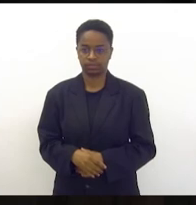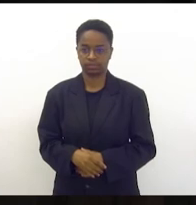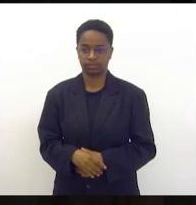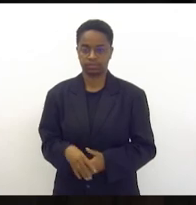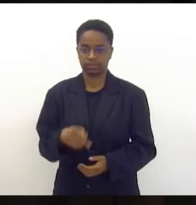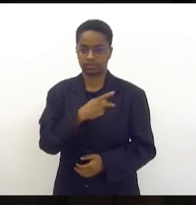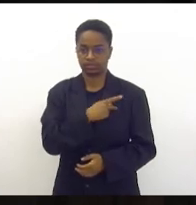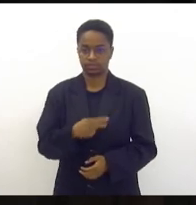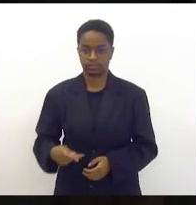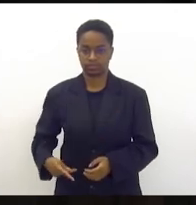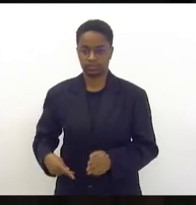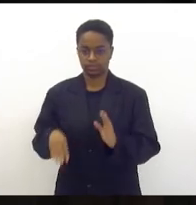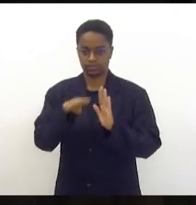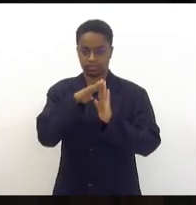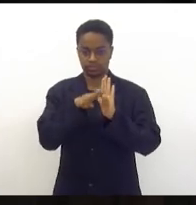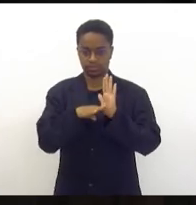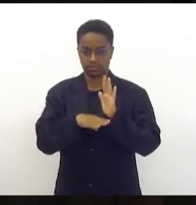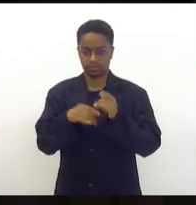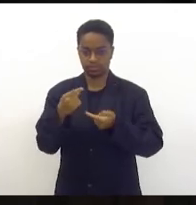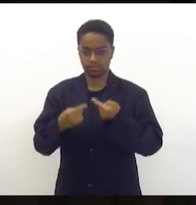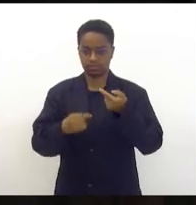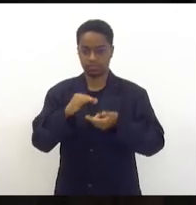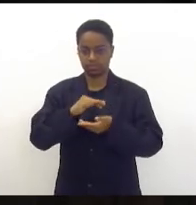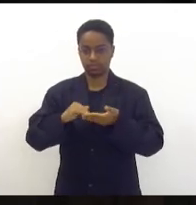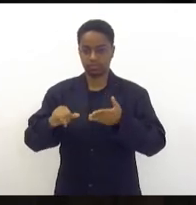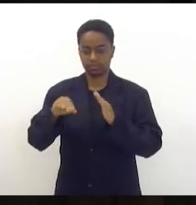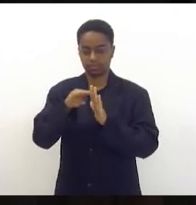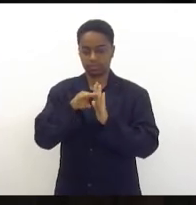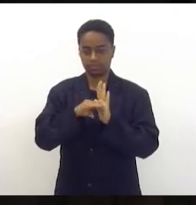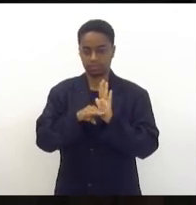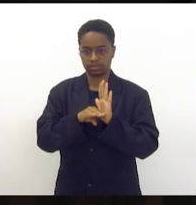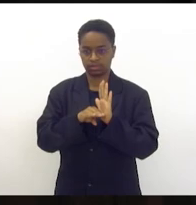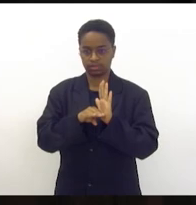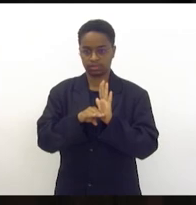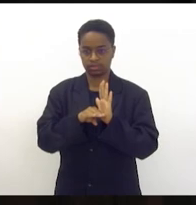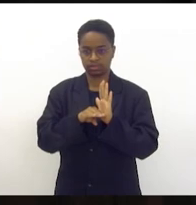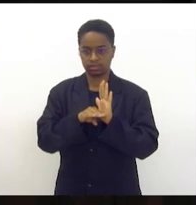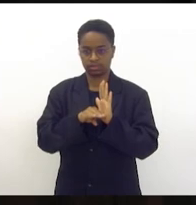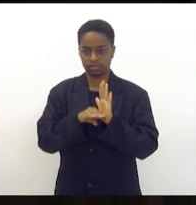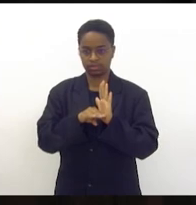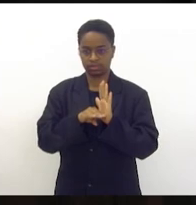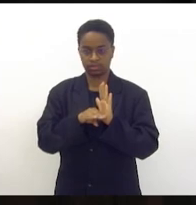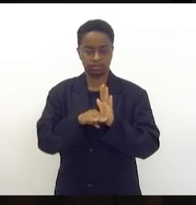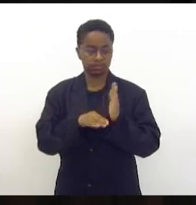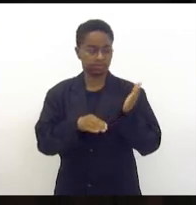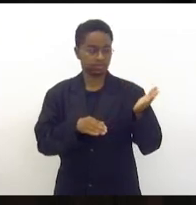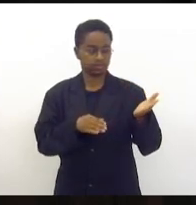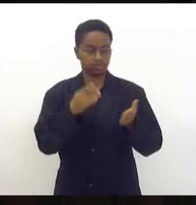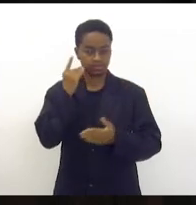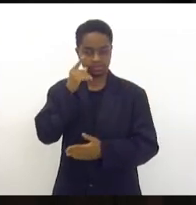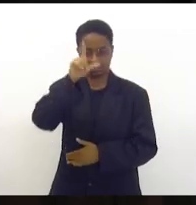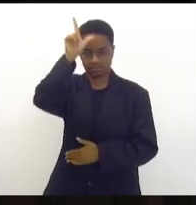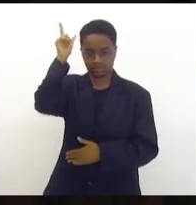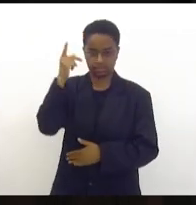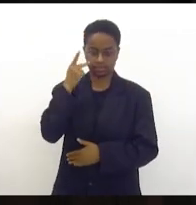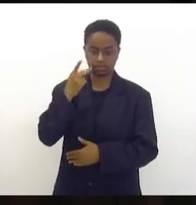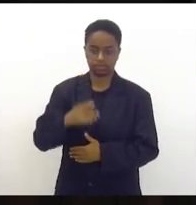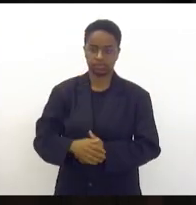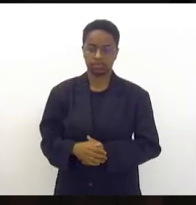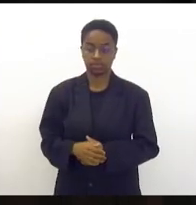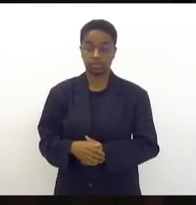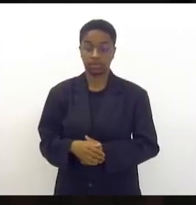chamando os trabalhos à ordem para poder retirar de pauta o projeto que acabamos. Deputado Luiz Paulo. Presidente, eu